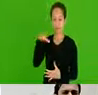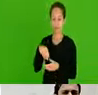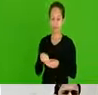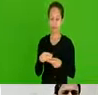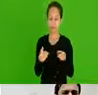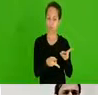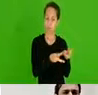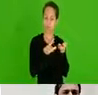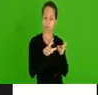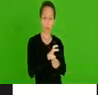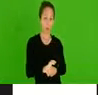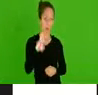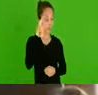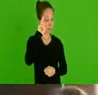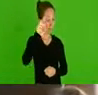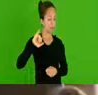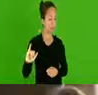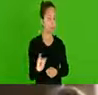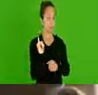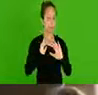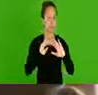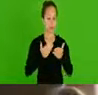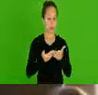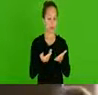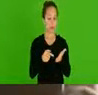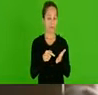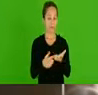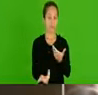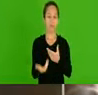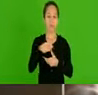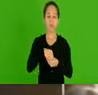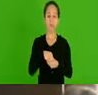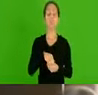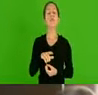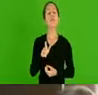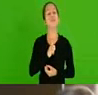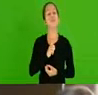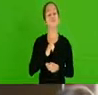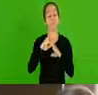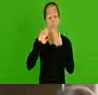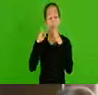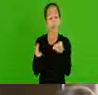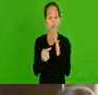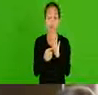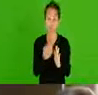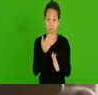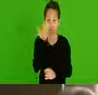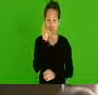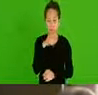era necessário ter a pré-escola, daí o termo pré-escola tem uma ênfase de que as crianças iam ser